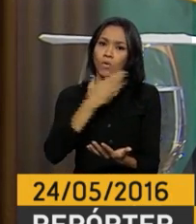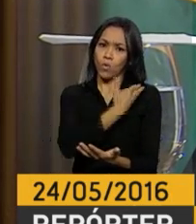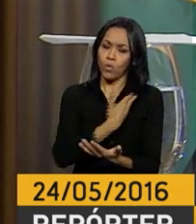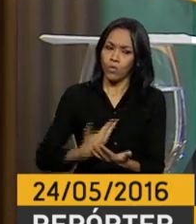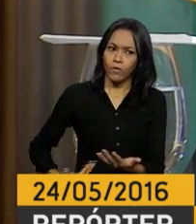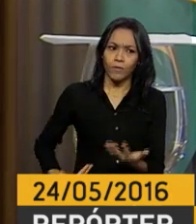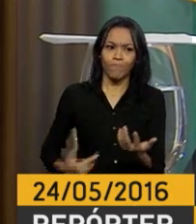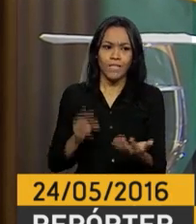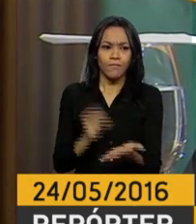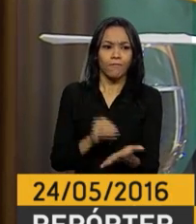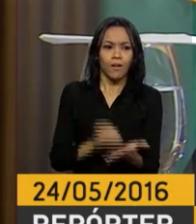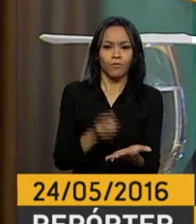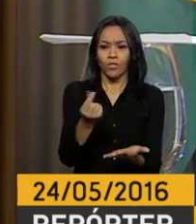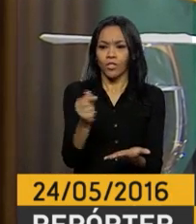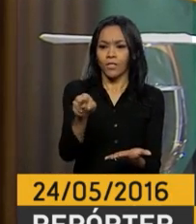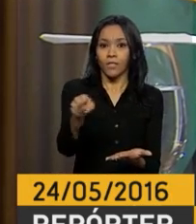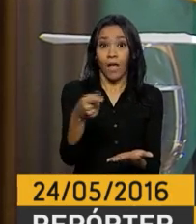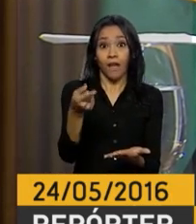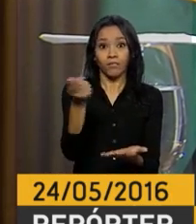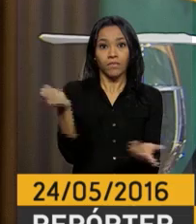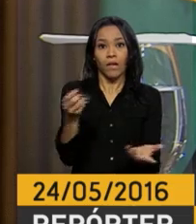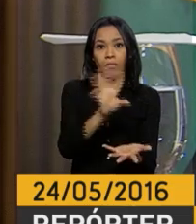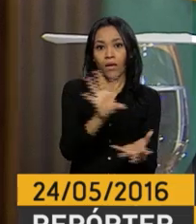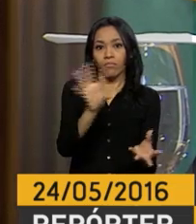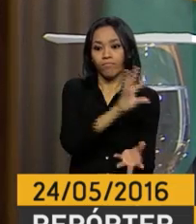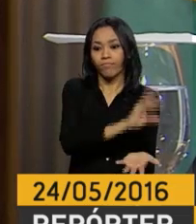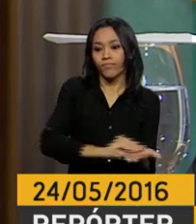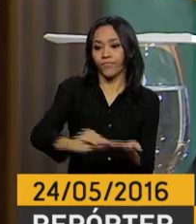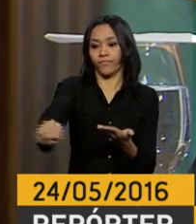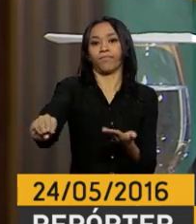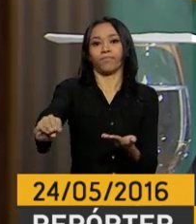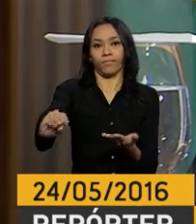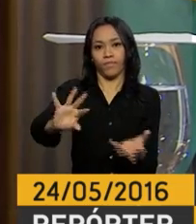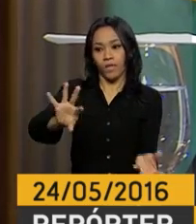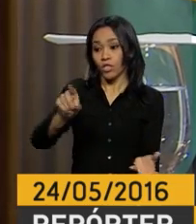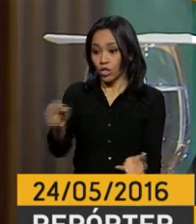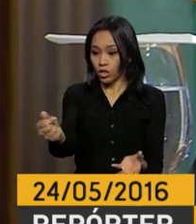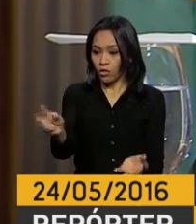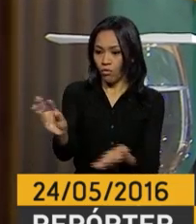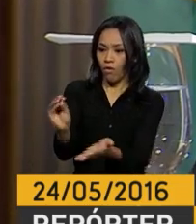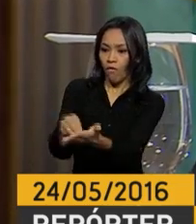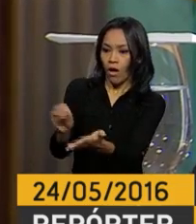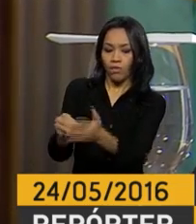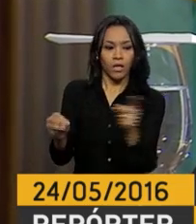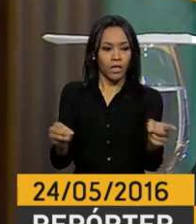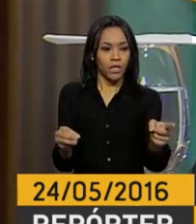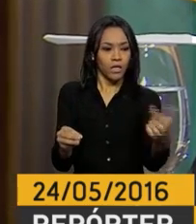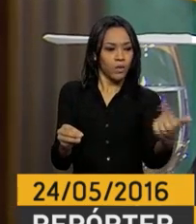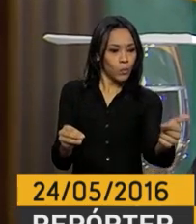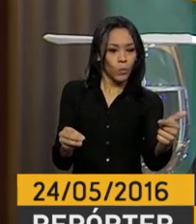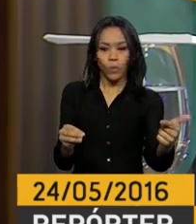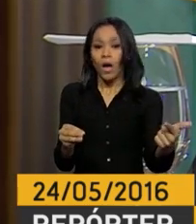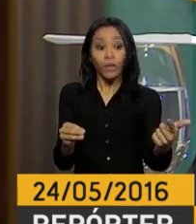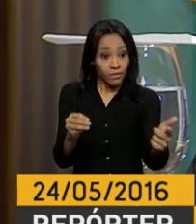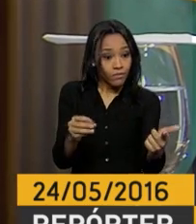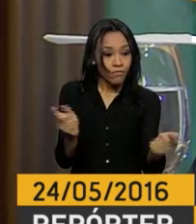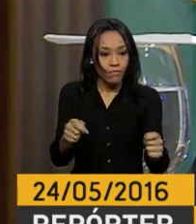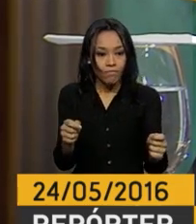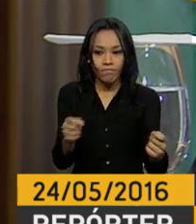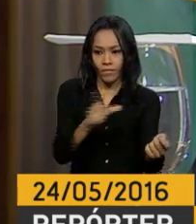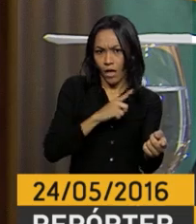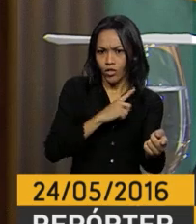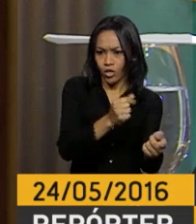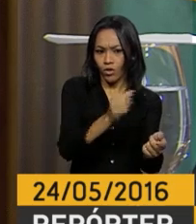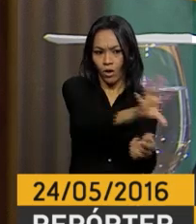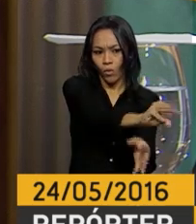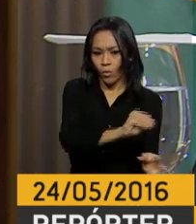realocar a sua composição. Este é um ponto, portanto, que nós vamos mandar ao Congresso Nacional. O Congresso